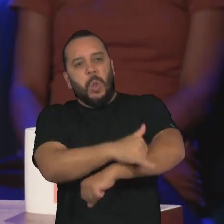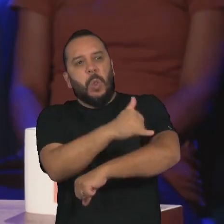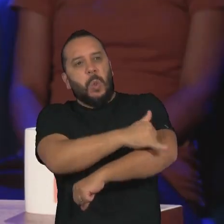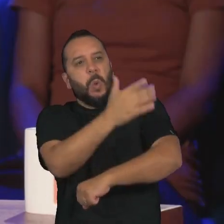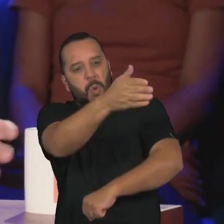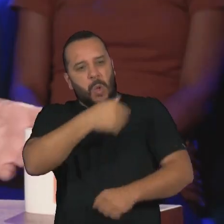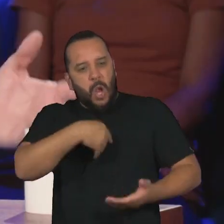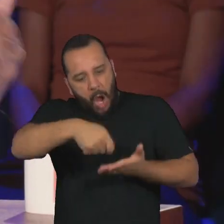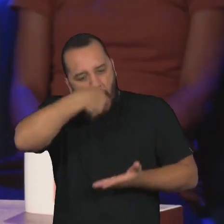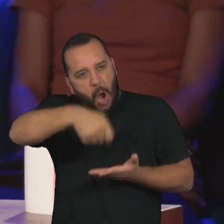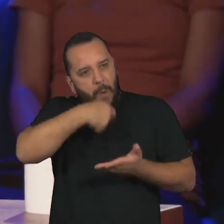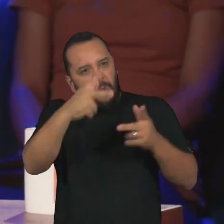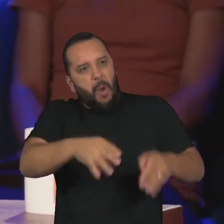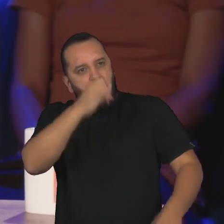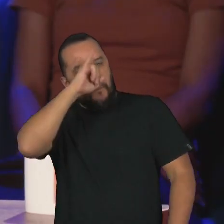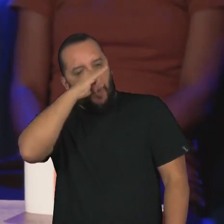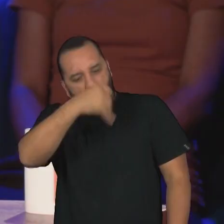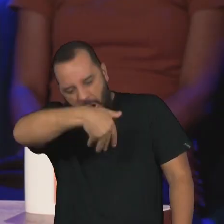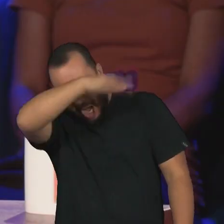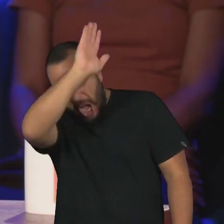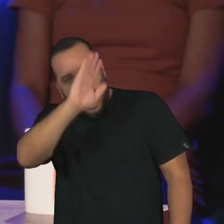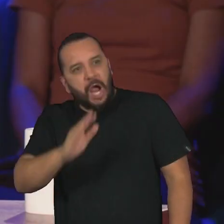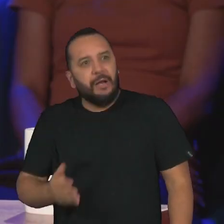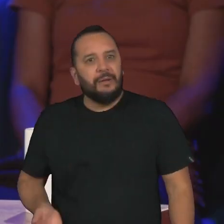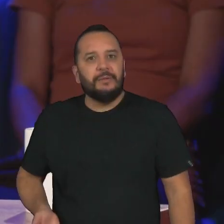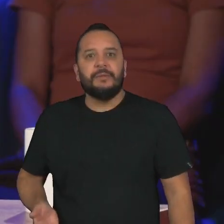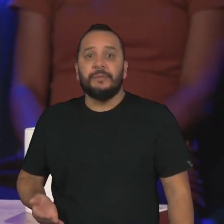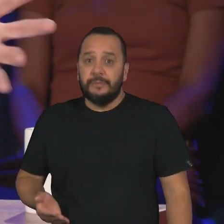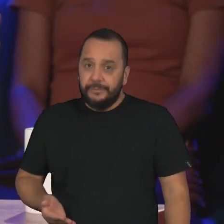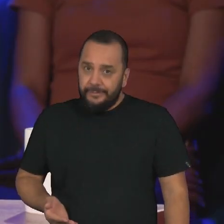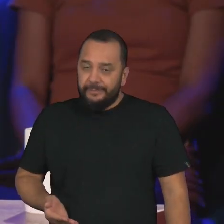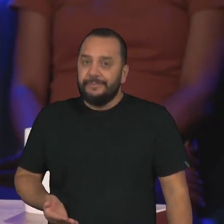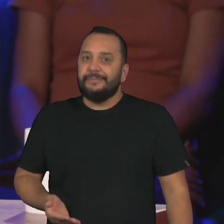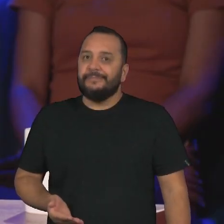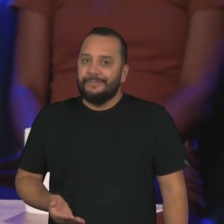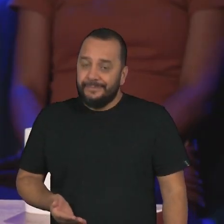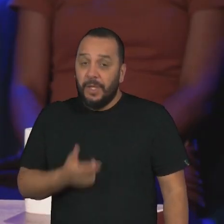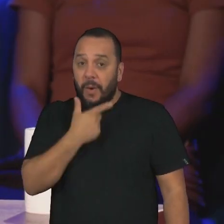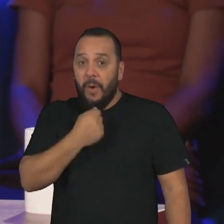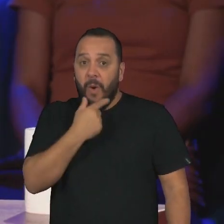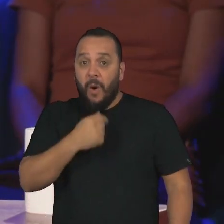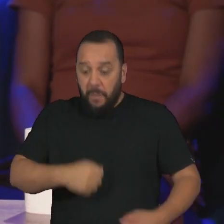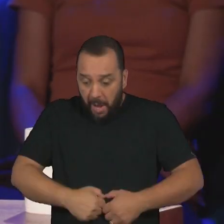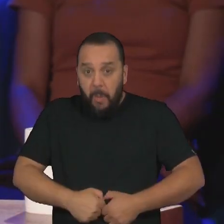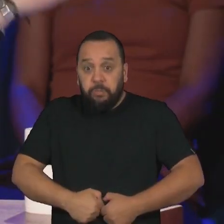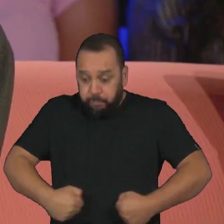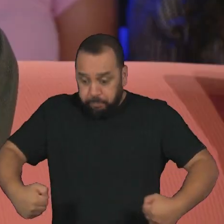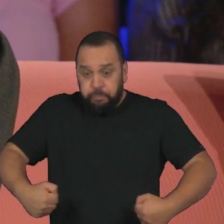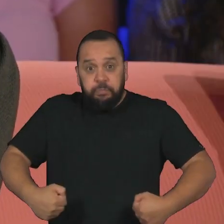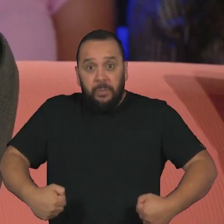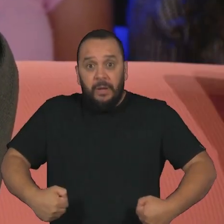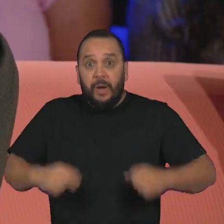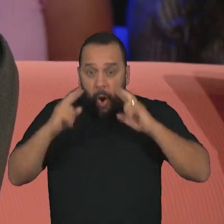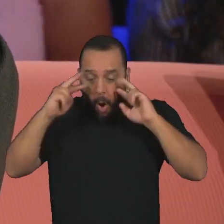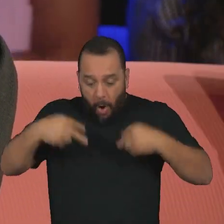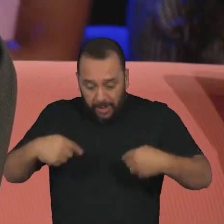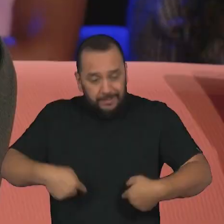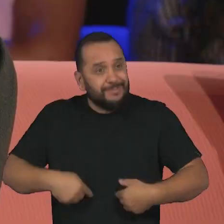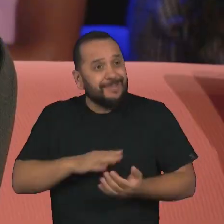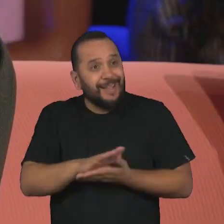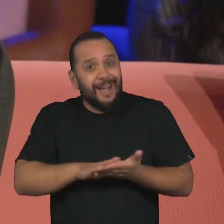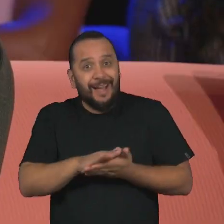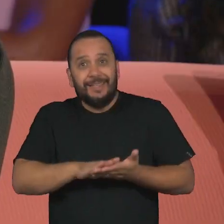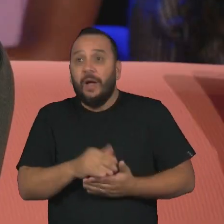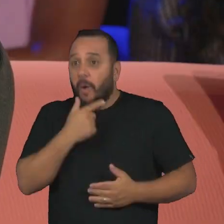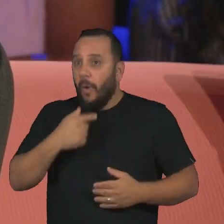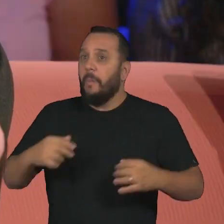uma porca. Quer dizer, e ele... É isso e ele tá, mesmo. e aí vai, e ele tá... Né? Tudo ele bem, não se você- olha para si, ele é não olha pra enorme. si, Ele deve